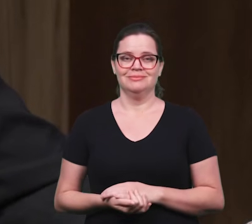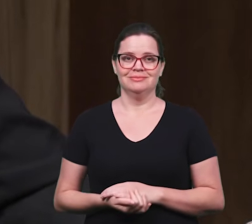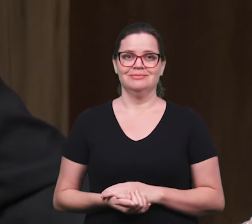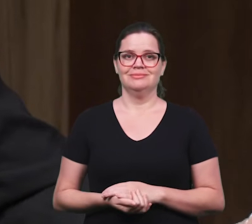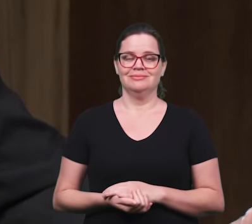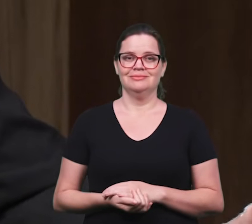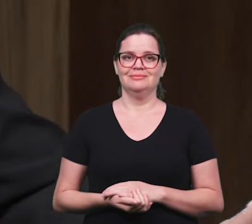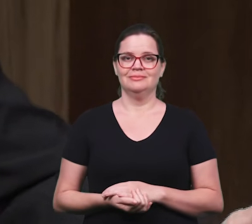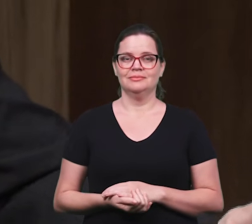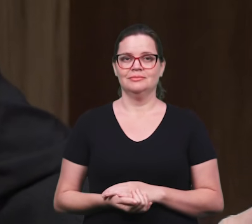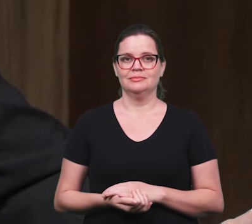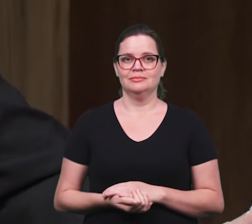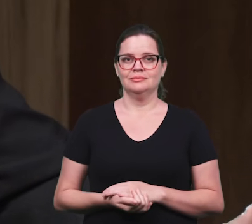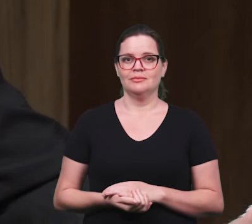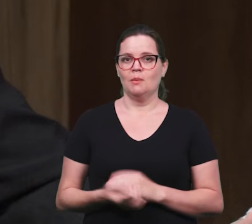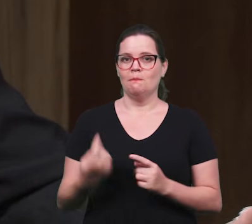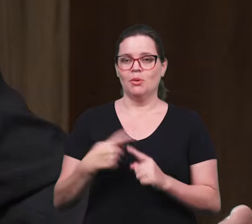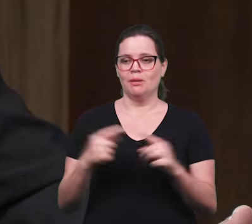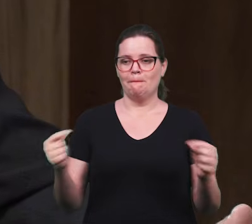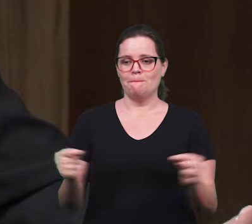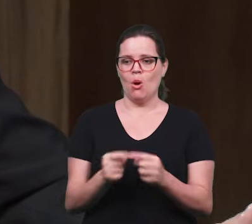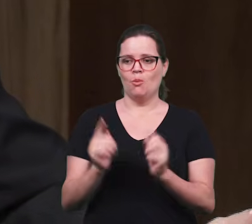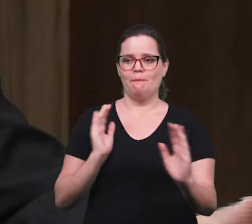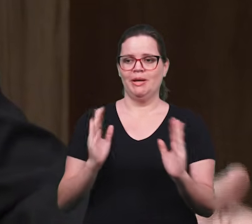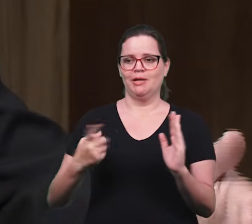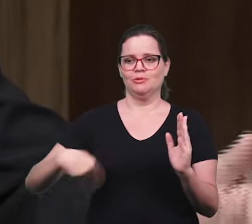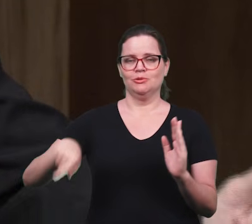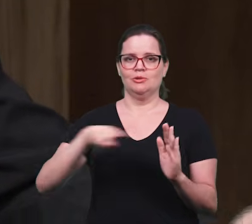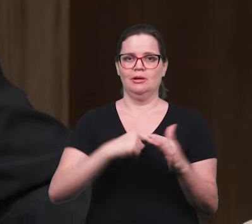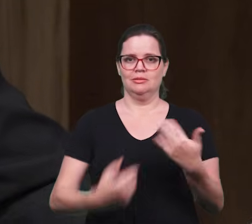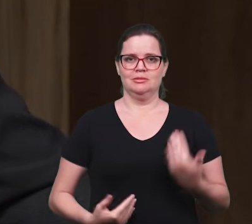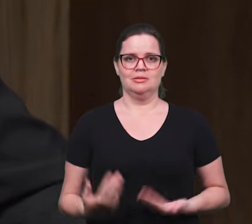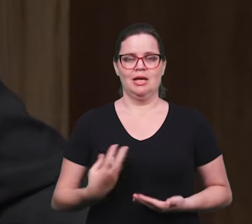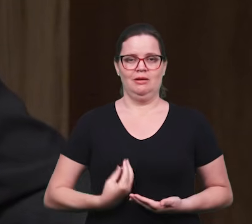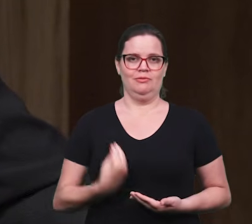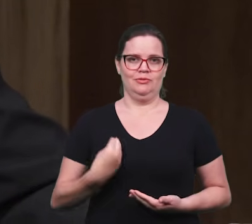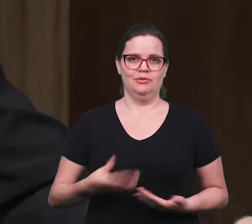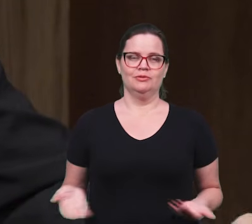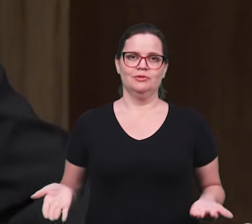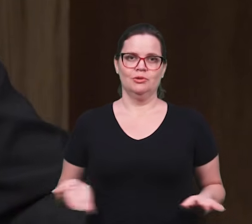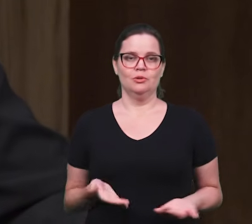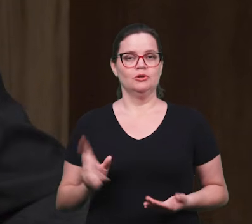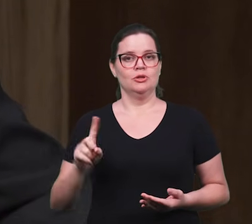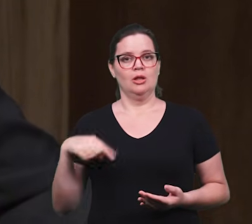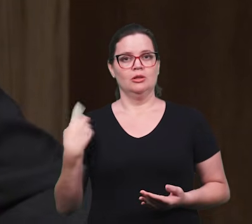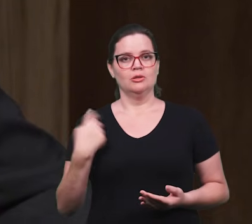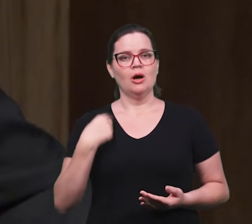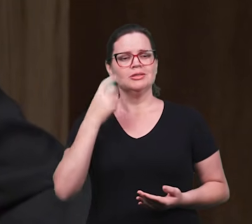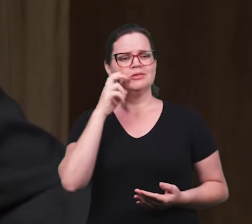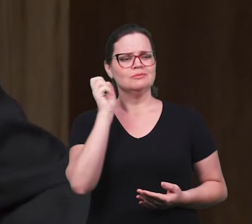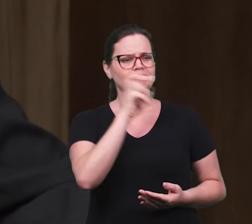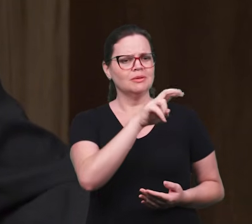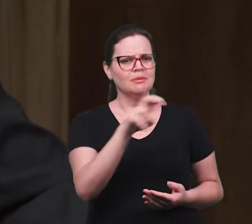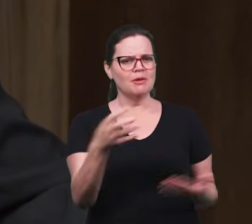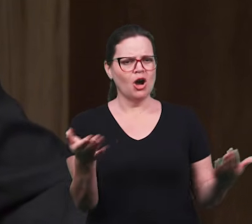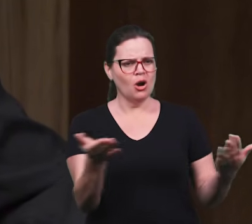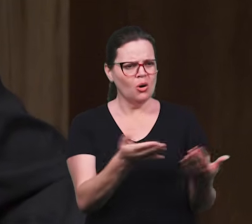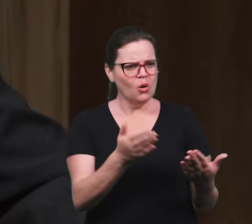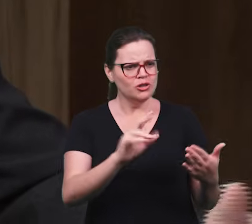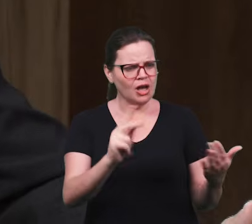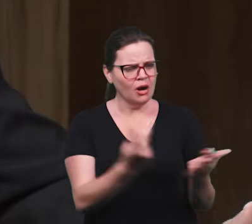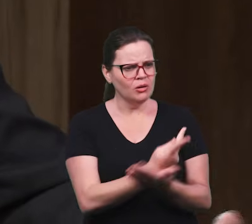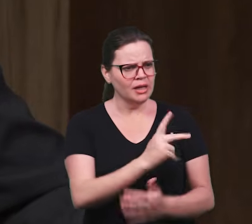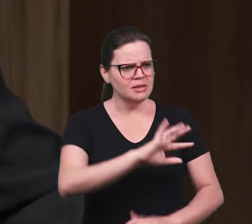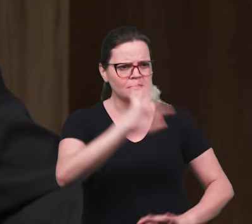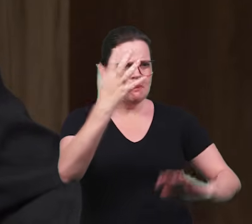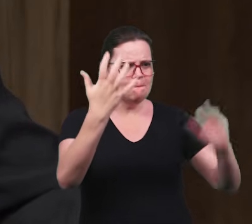Escrita muitas vezes para o tempo da igreja. Nós vemos fatos acontecendo nos nossos dias